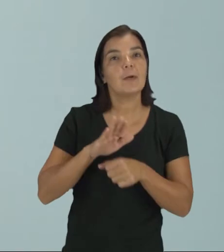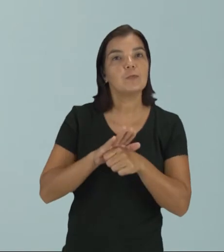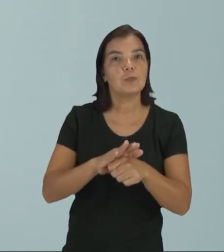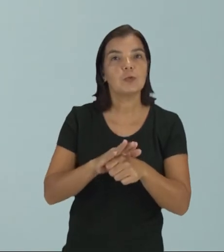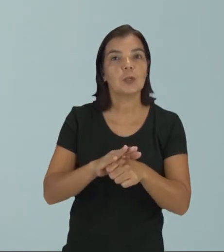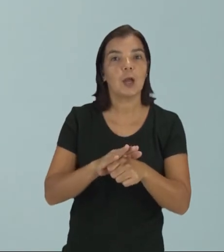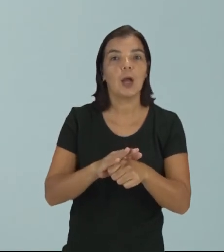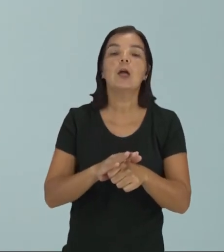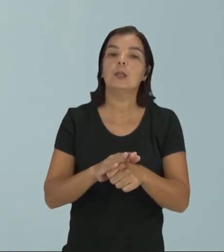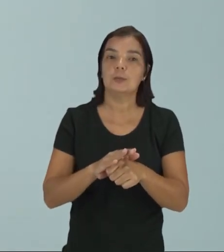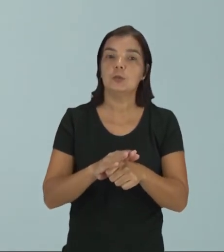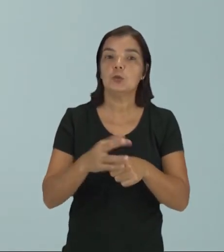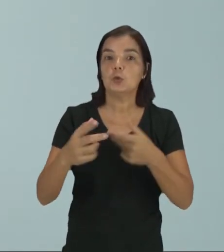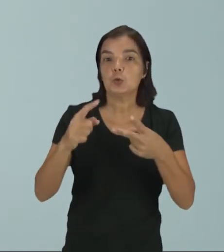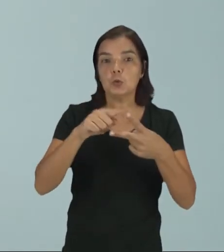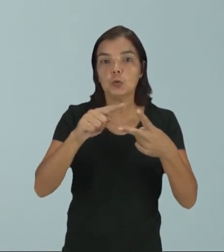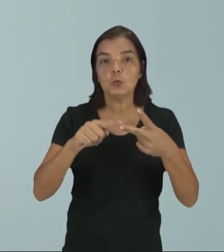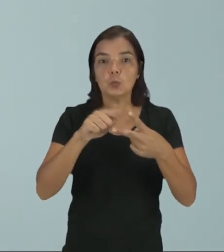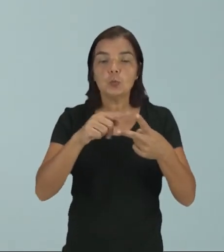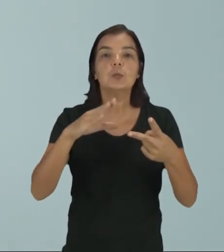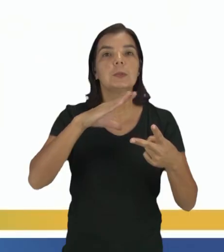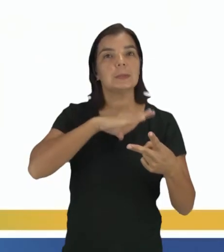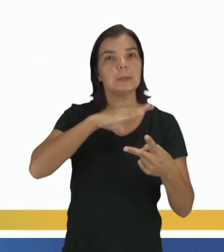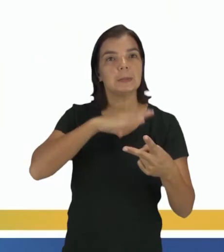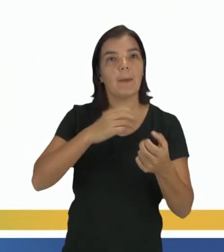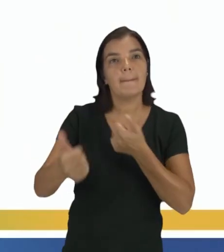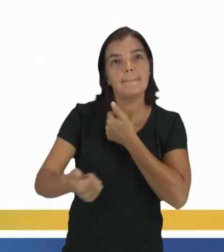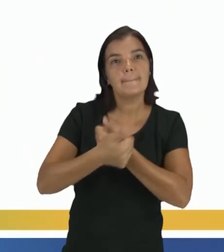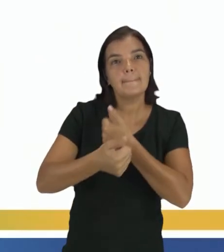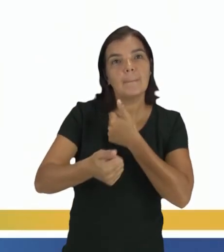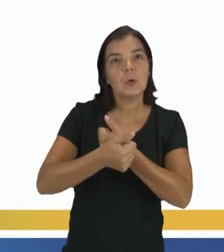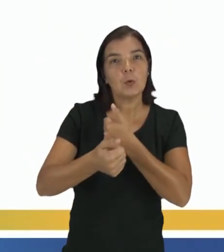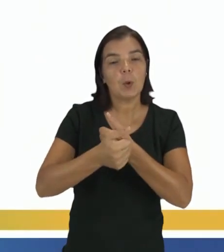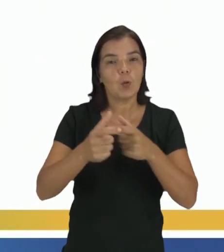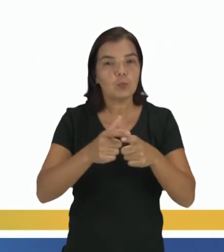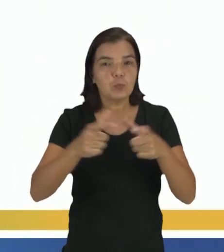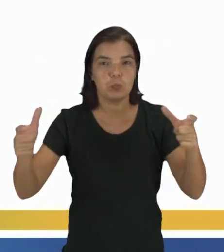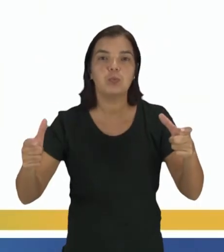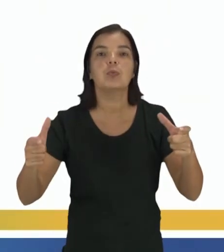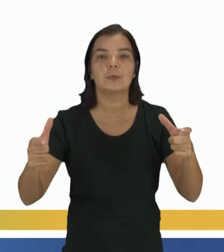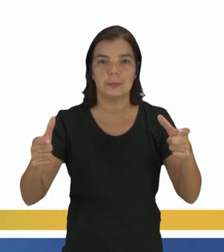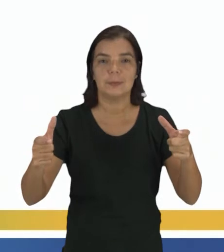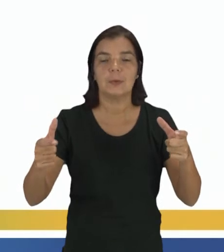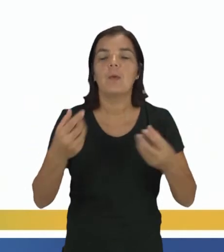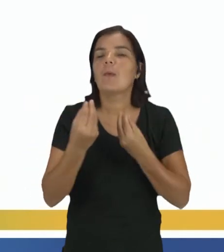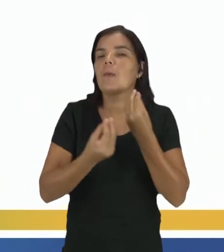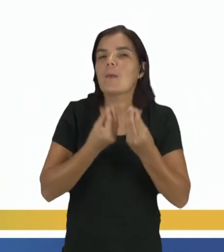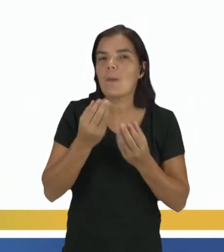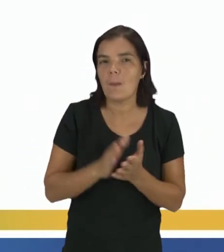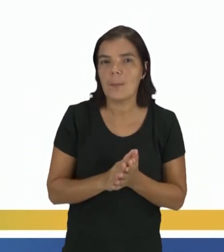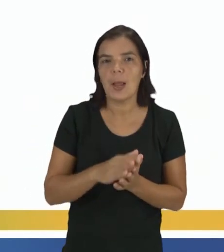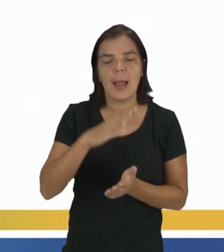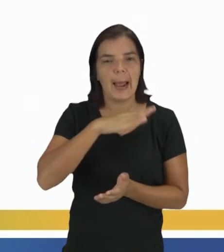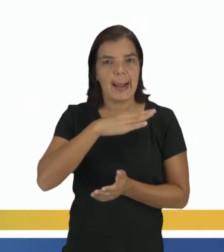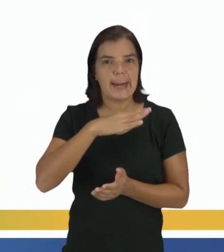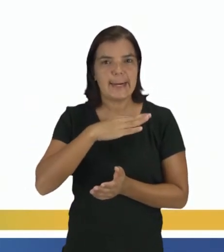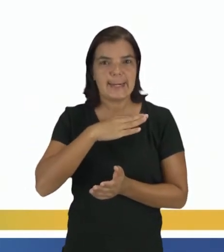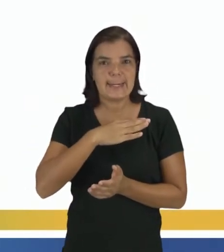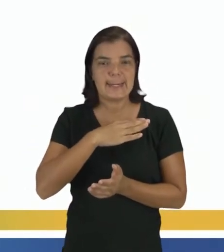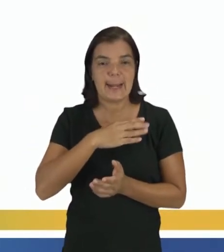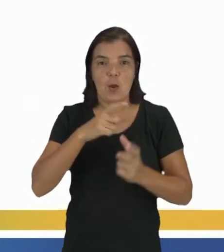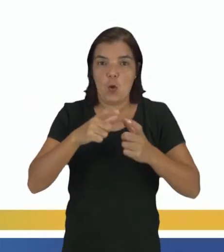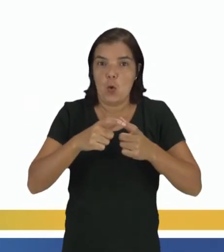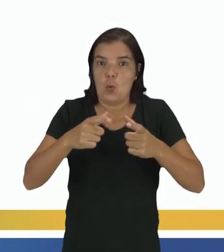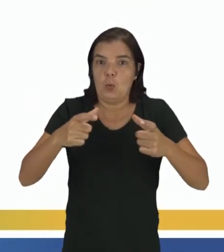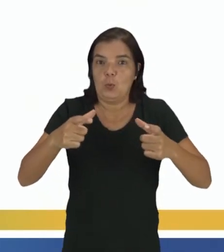junção física de duas ou mais cidades próximas em razão de seu crescimento horizontal. Como assim? As cidades elas crescem